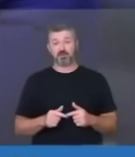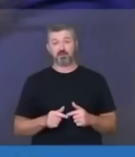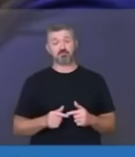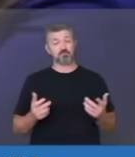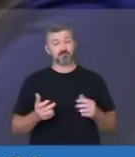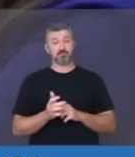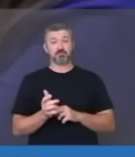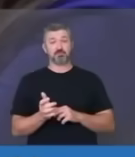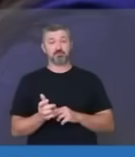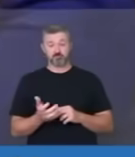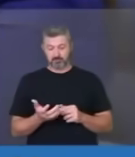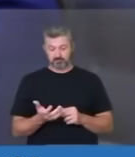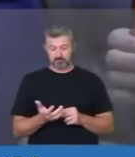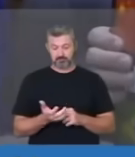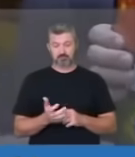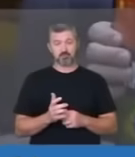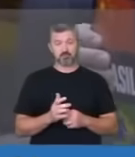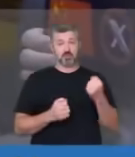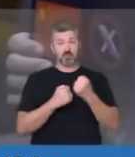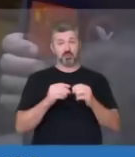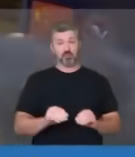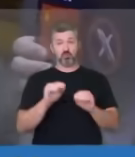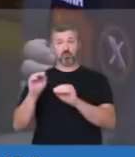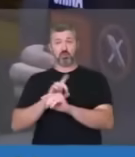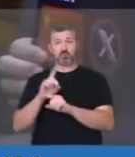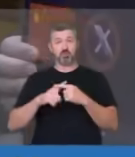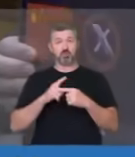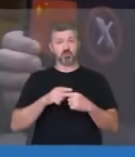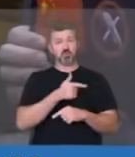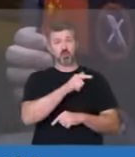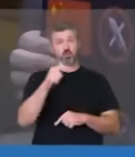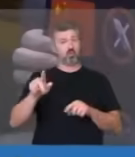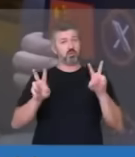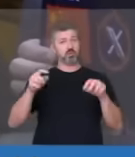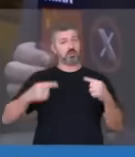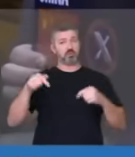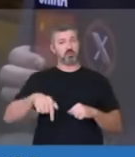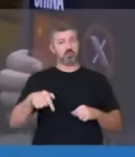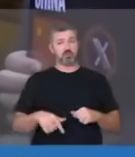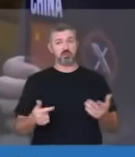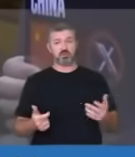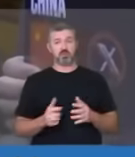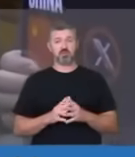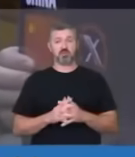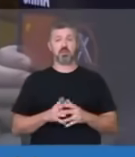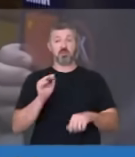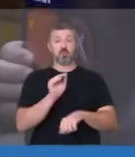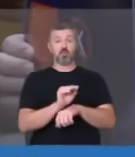gente, assim, apoia o adiamento da discussão justamente porque a gente tem outros temas para serem debatidos aqui, muito relevantes, que é cuidar